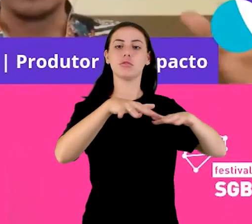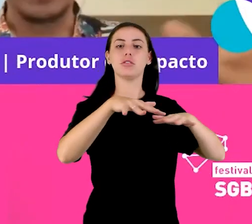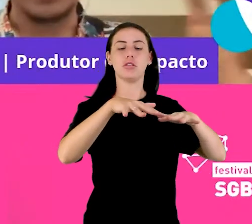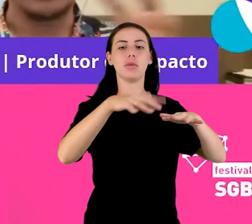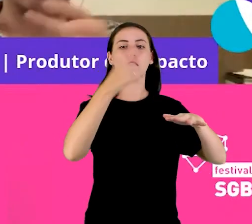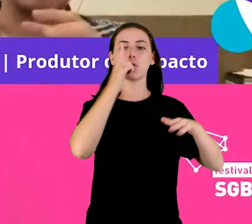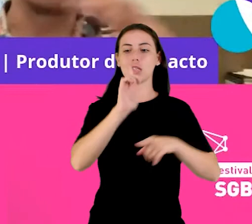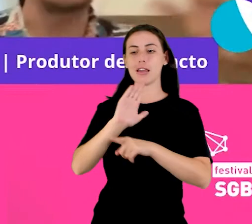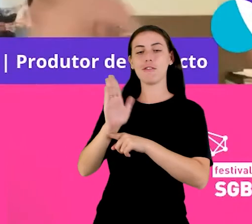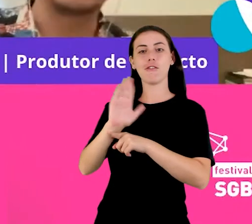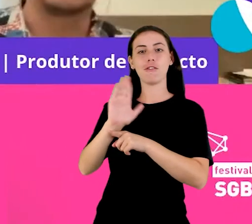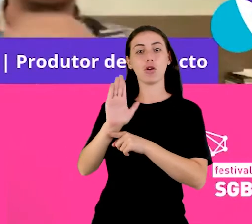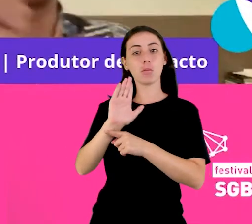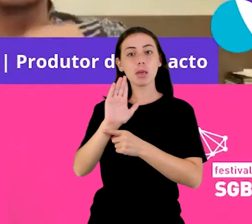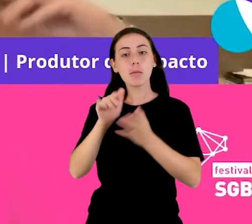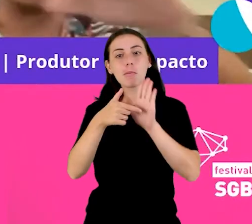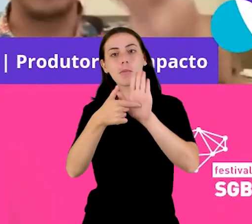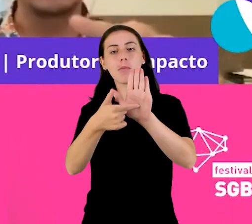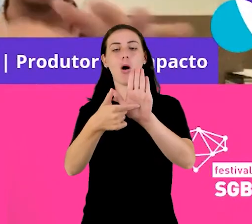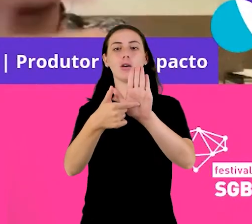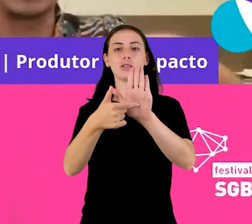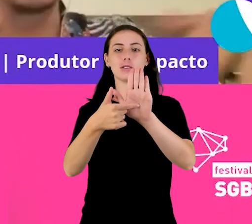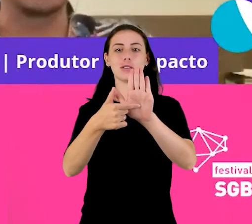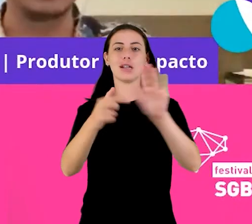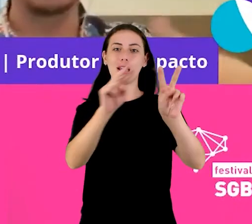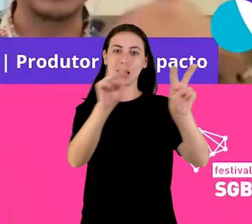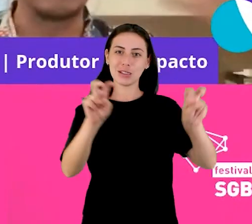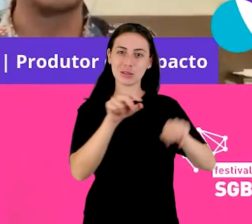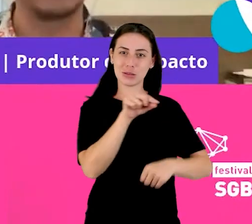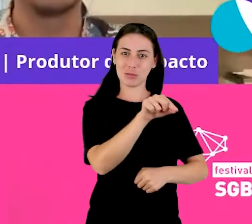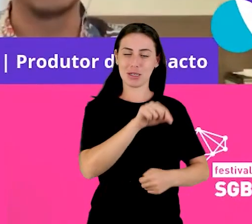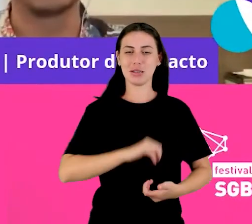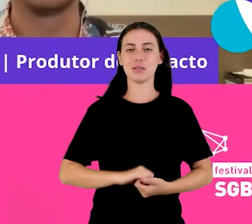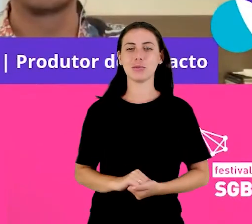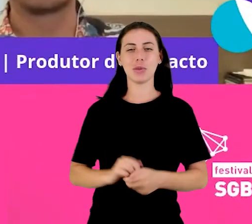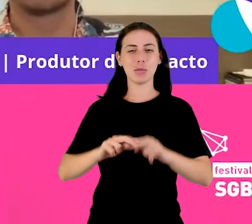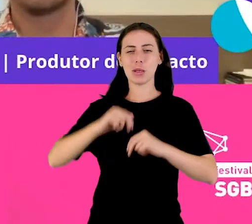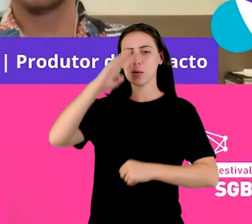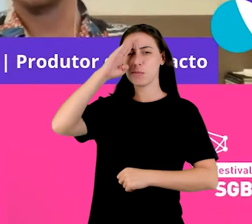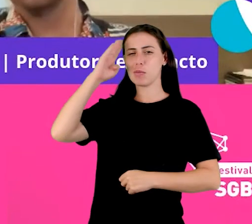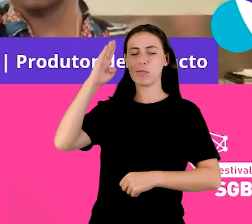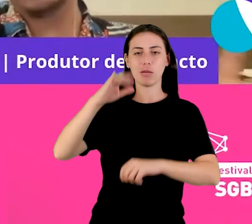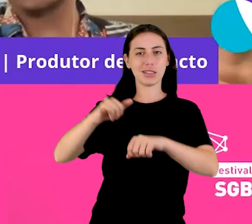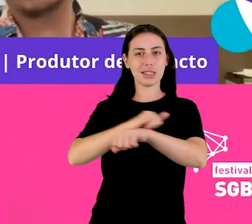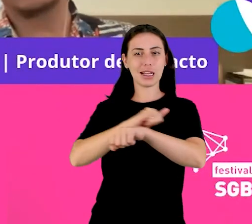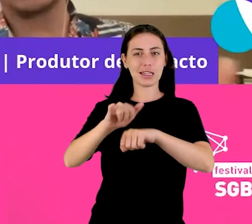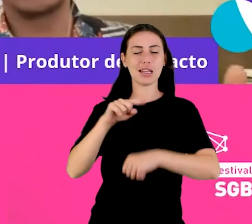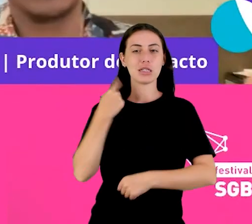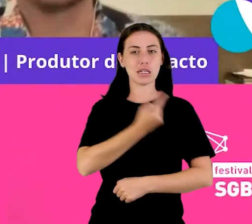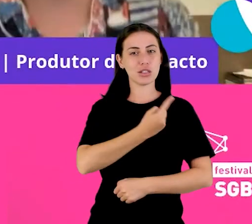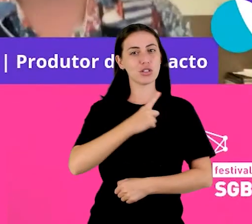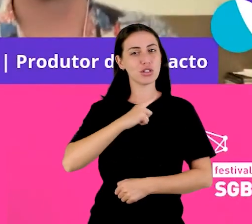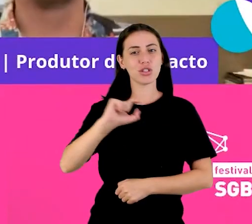filme encaminhasse e seja uma referência, mas que as pessoas pudessem conhecer mais sobre tudo isso. Então, as principais estratégias